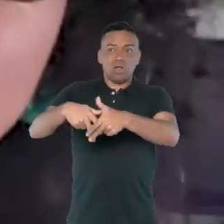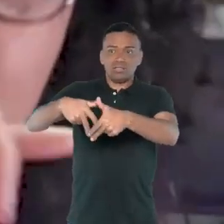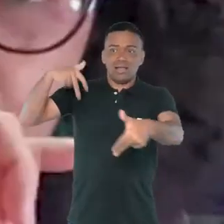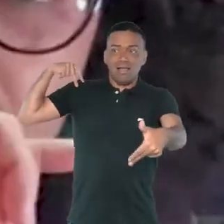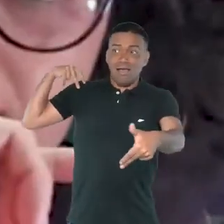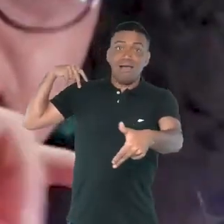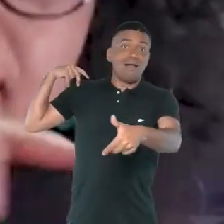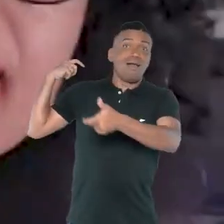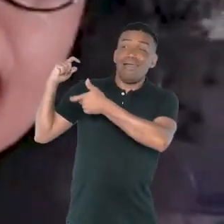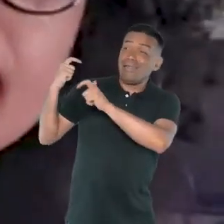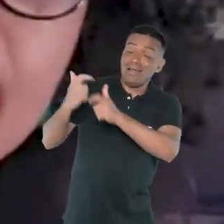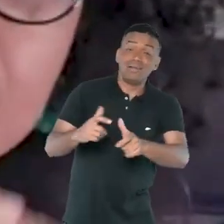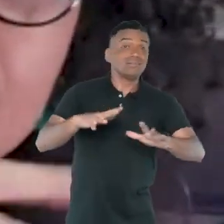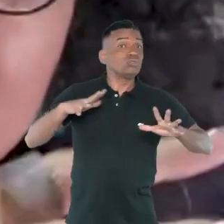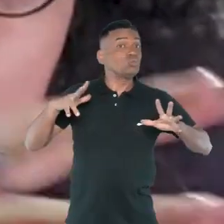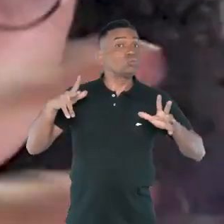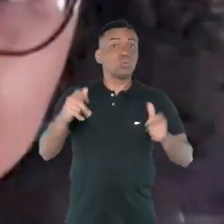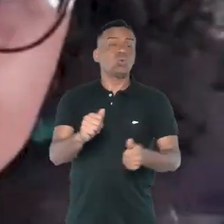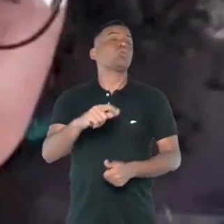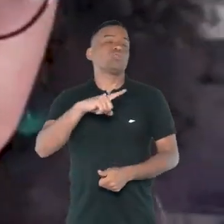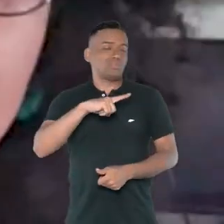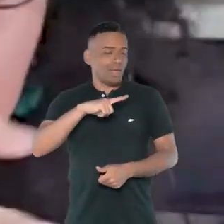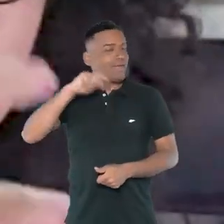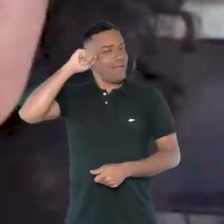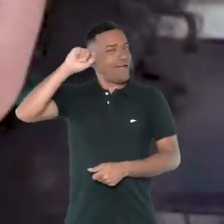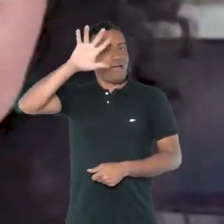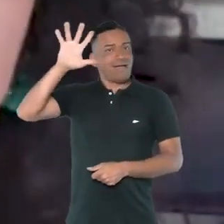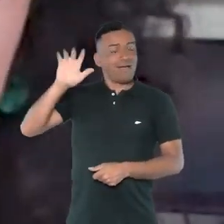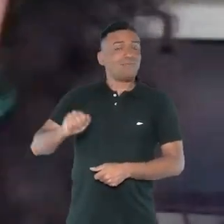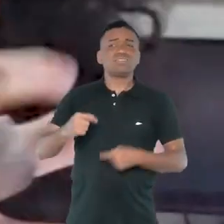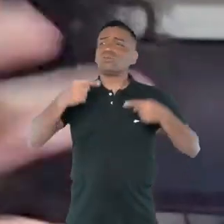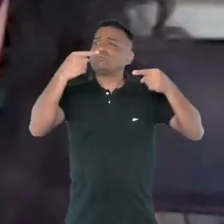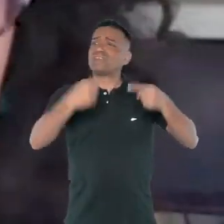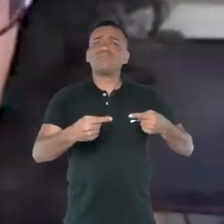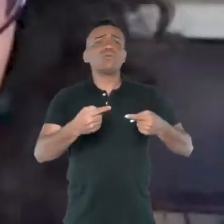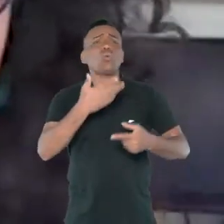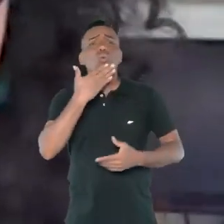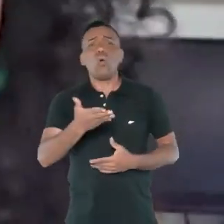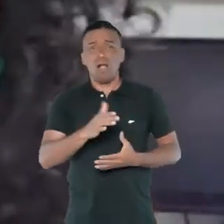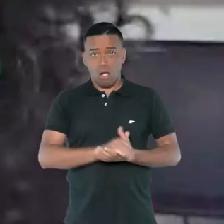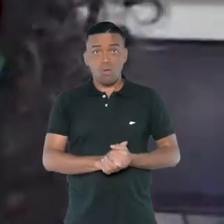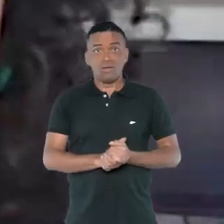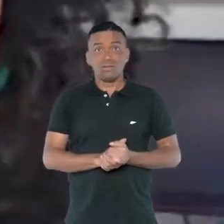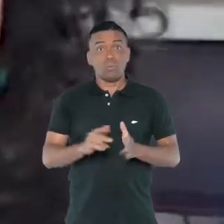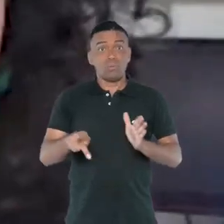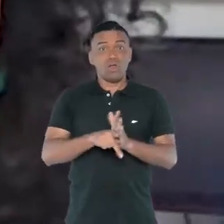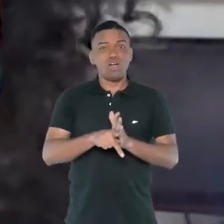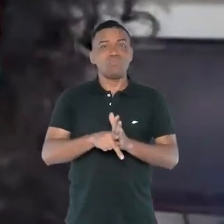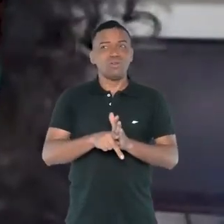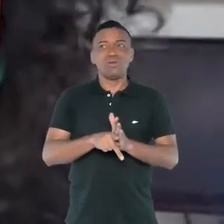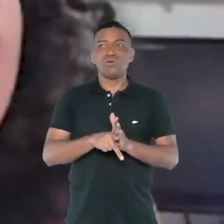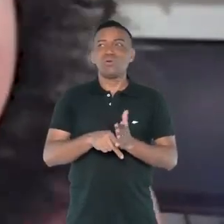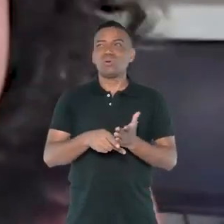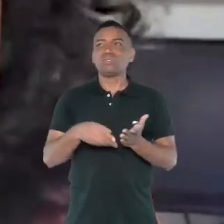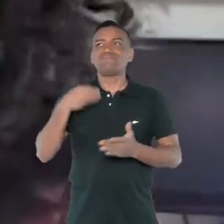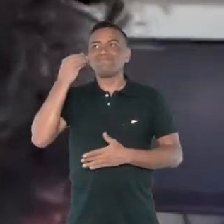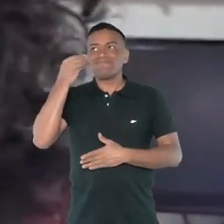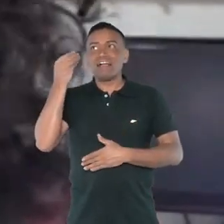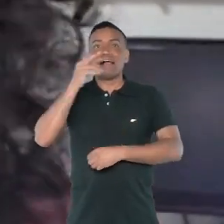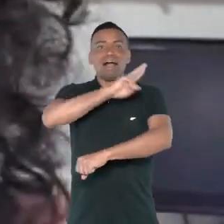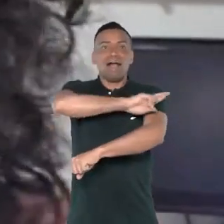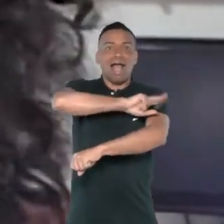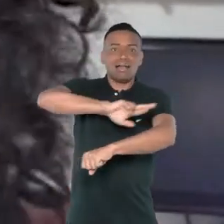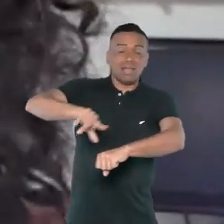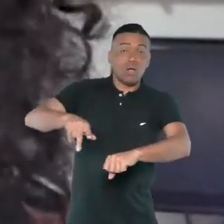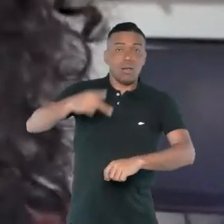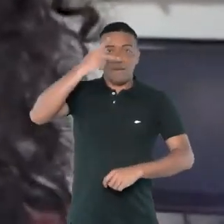a influência da nossa herança está em tudo. E quais são os desafios? Porque aí a gente entra